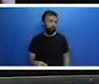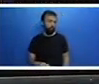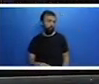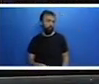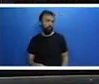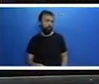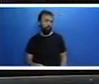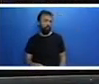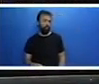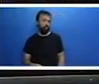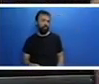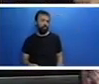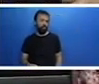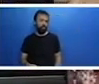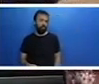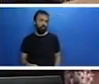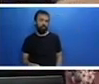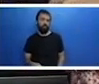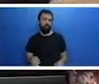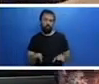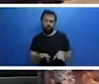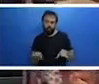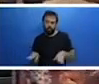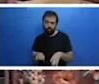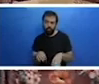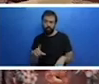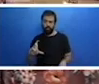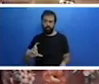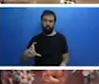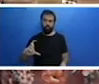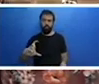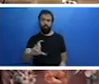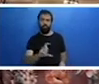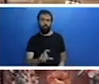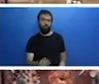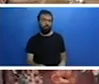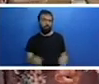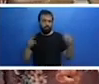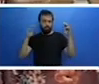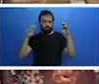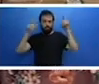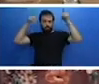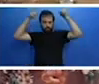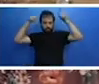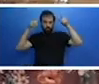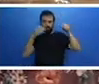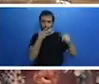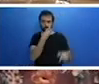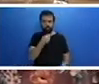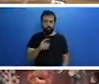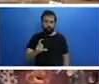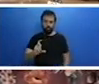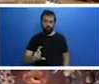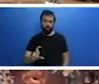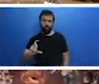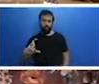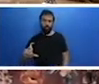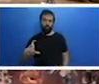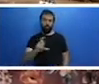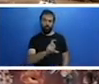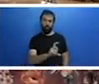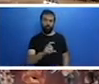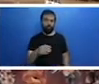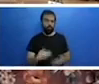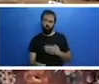peões. Movimentação das peças. O rei movimenta uma casa por vez, mas para qualquer lado. Então,